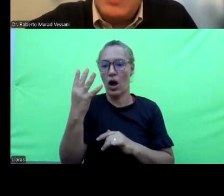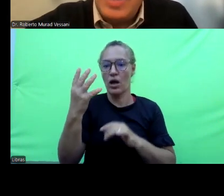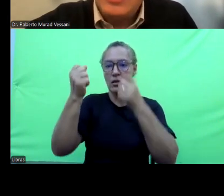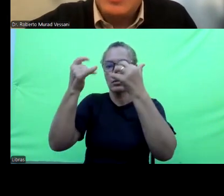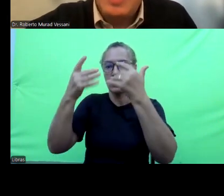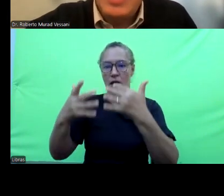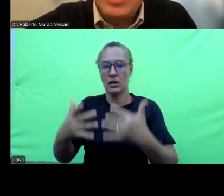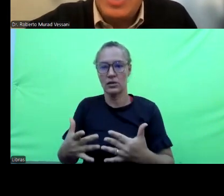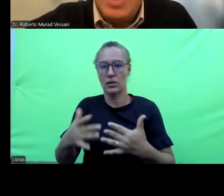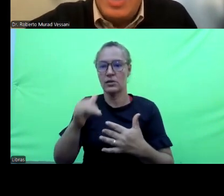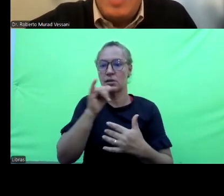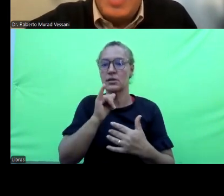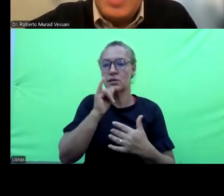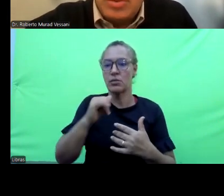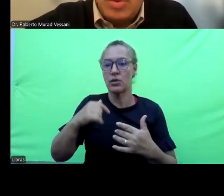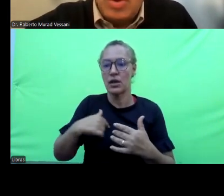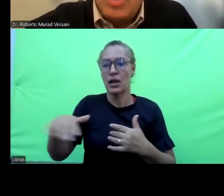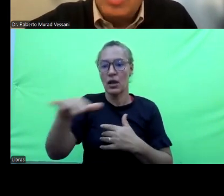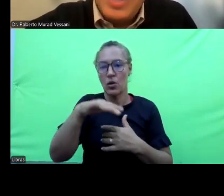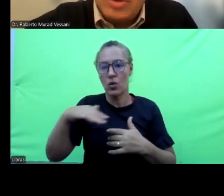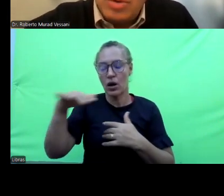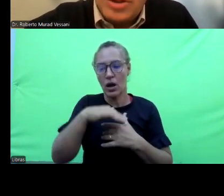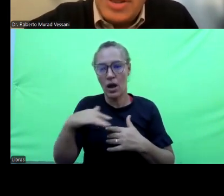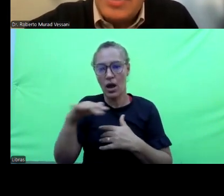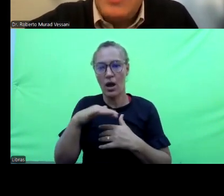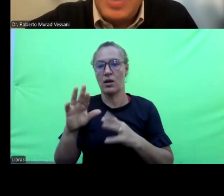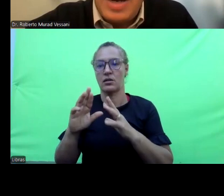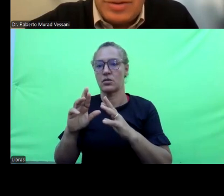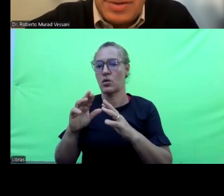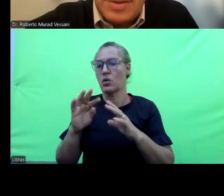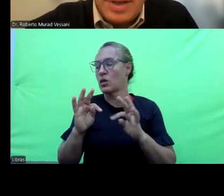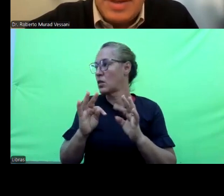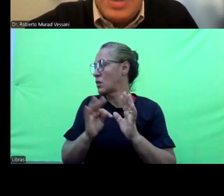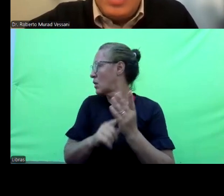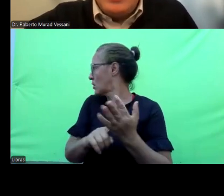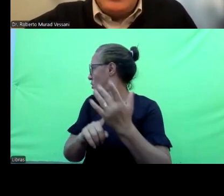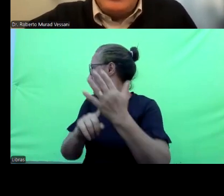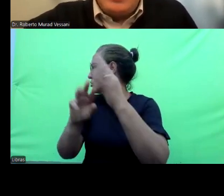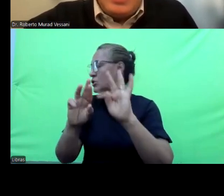aparelhos diferentes para medir a pressão do olho com tecnologias diferentes, né?